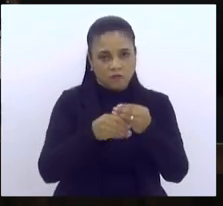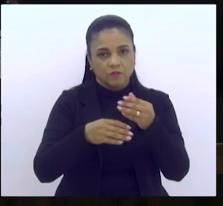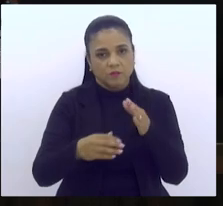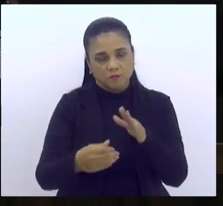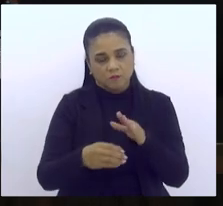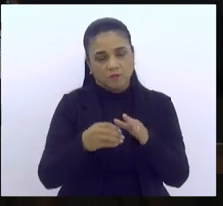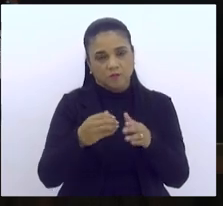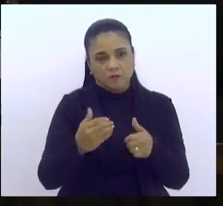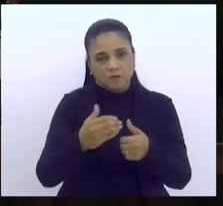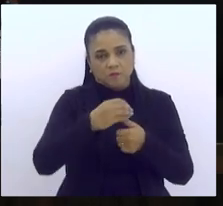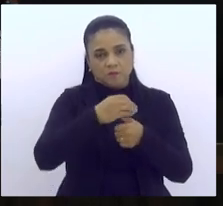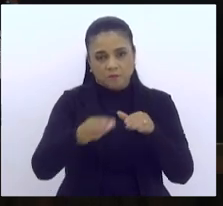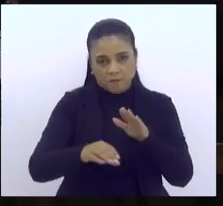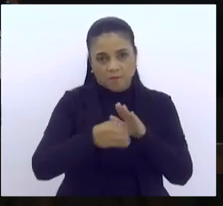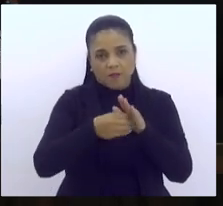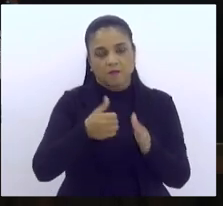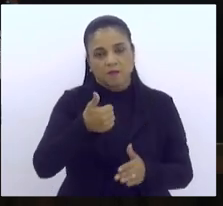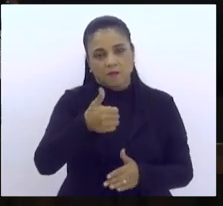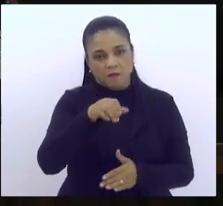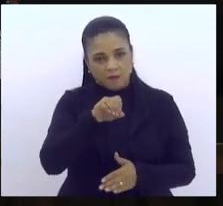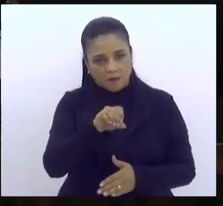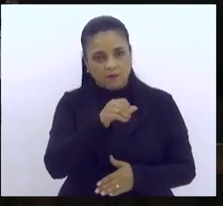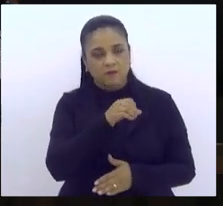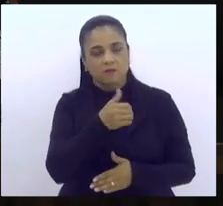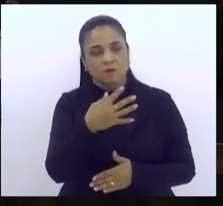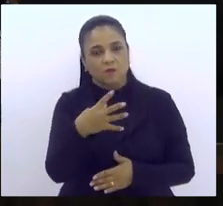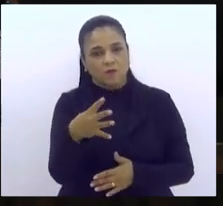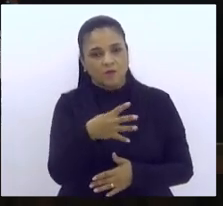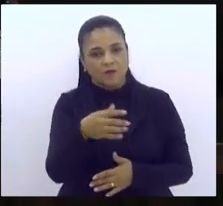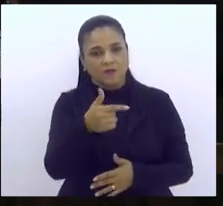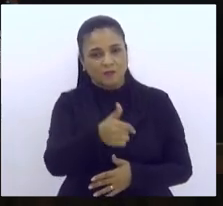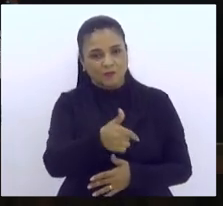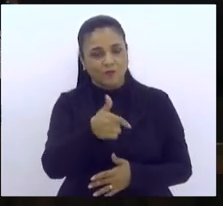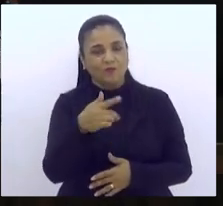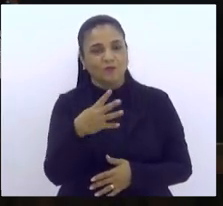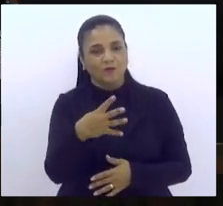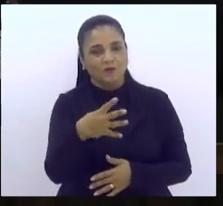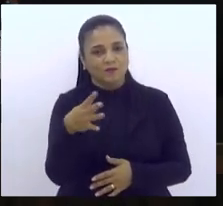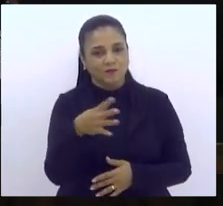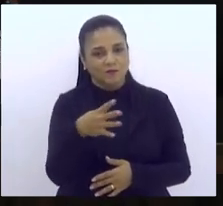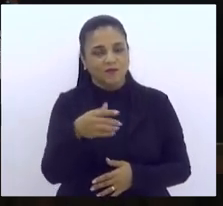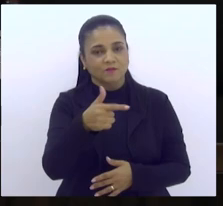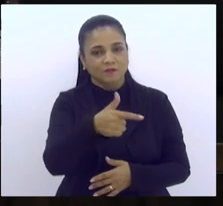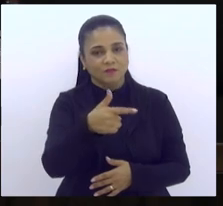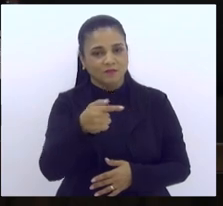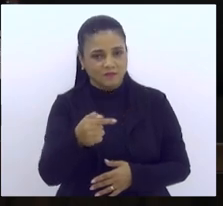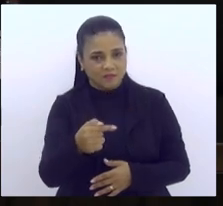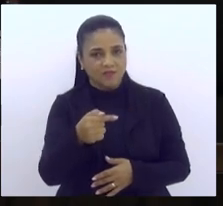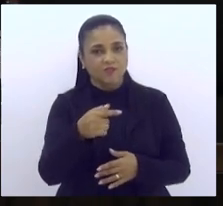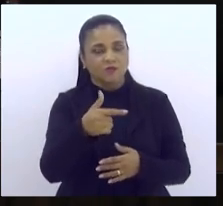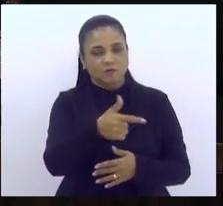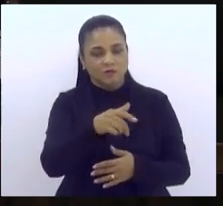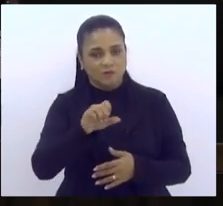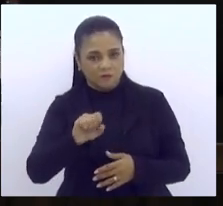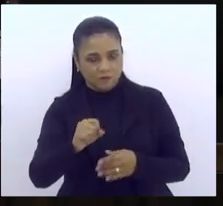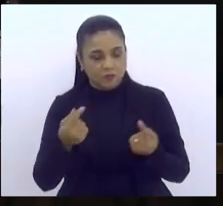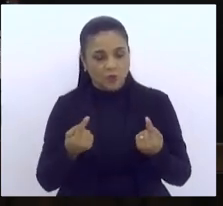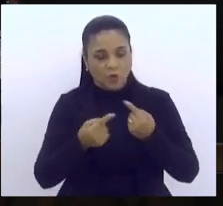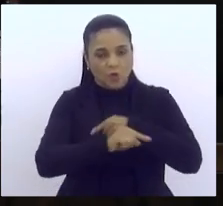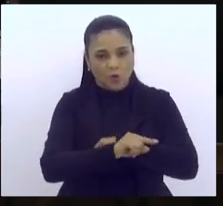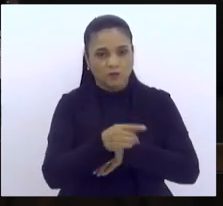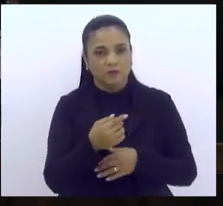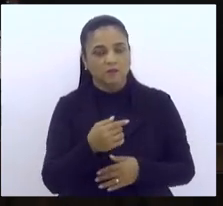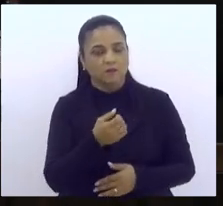emendas de número 15, 38, 41, 44, 47 e 48, contrário às emendas de número